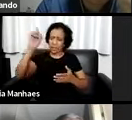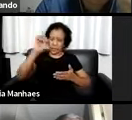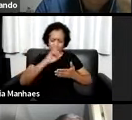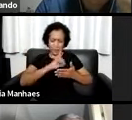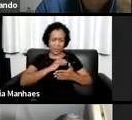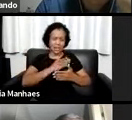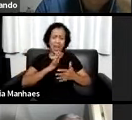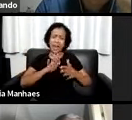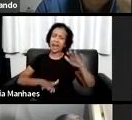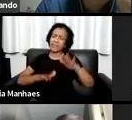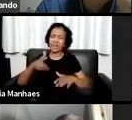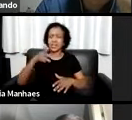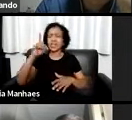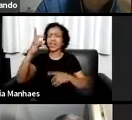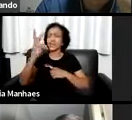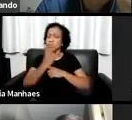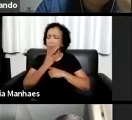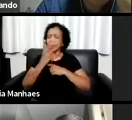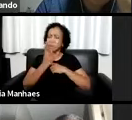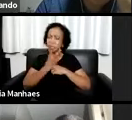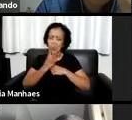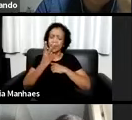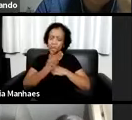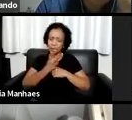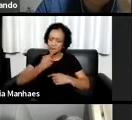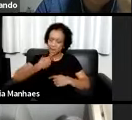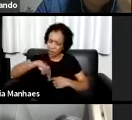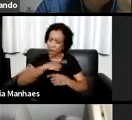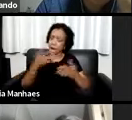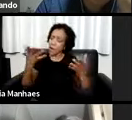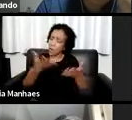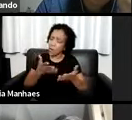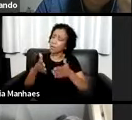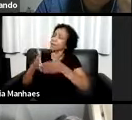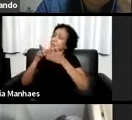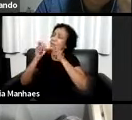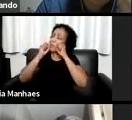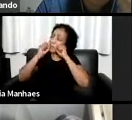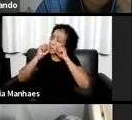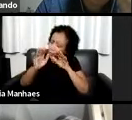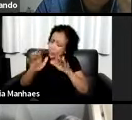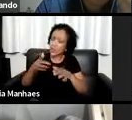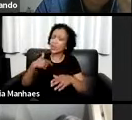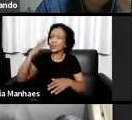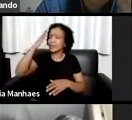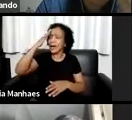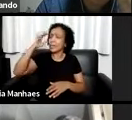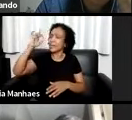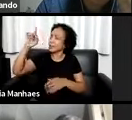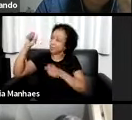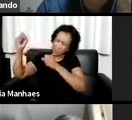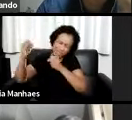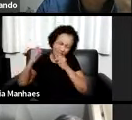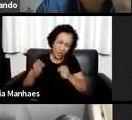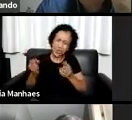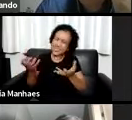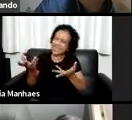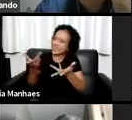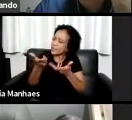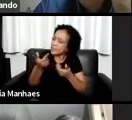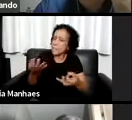vezes, Senhor, nos abençoaste, nos livraste do mal. Ó Deus amado, sabemos que tu és poderoso para fazer o mesmo